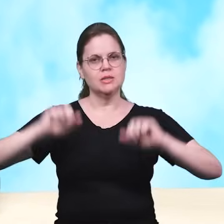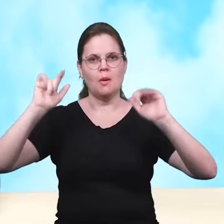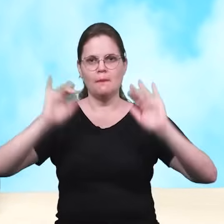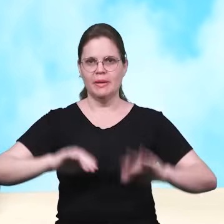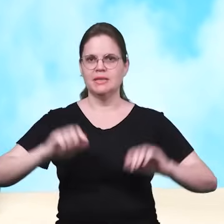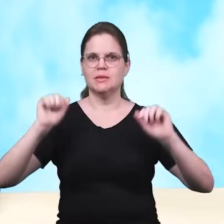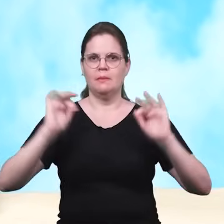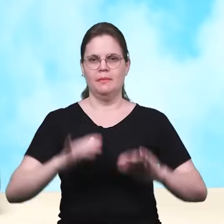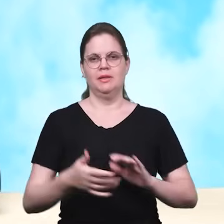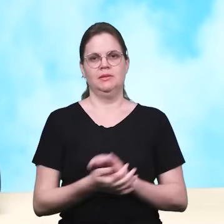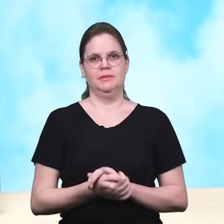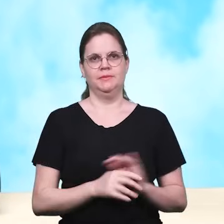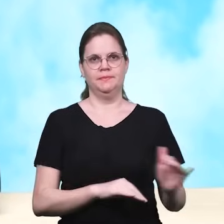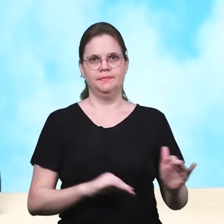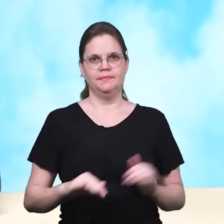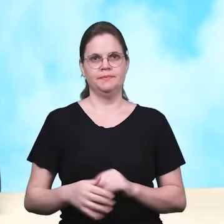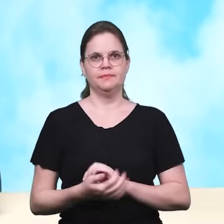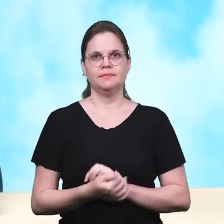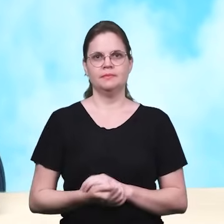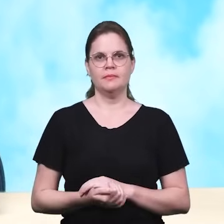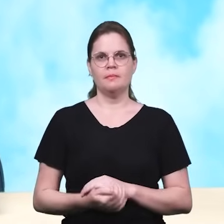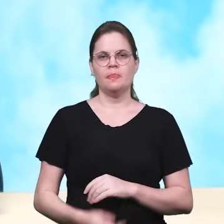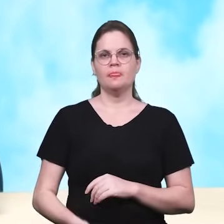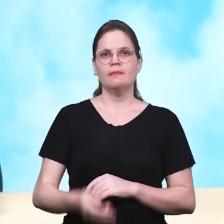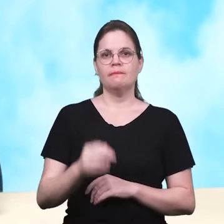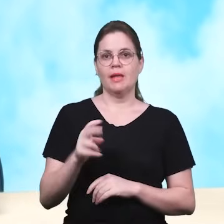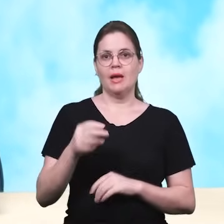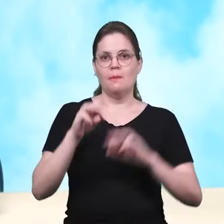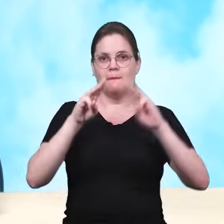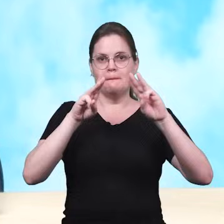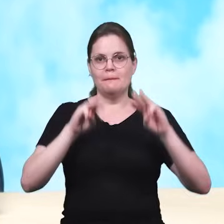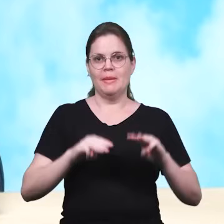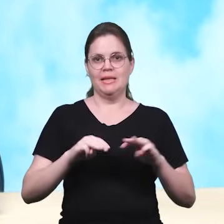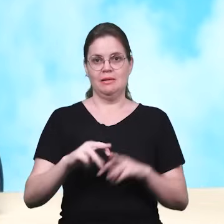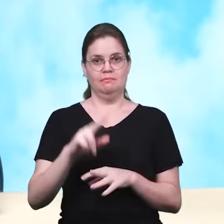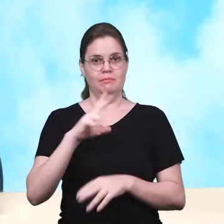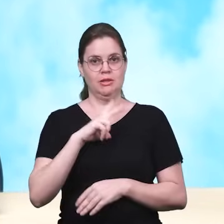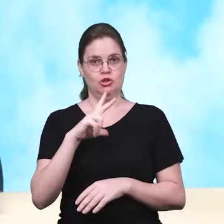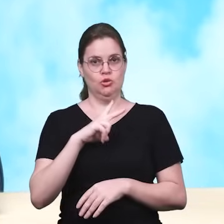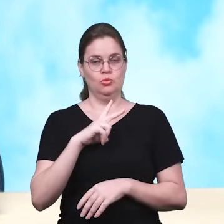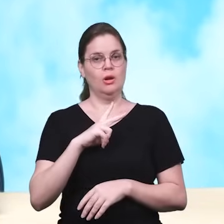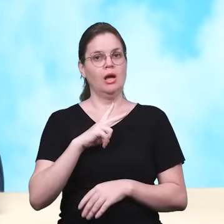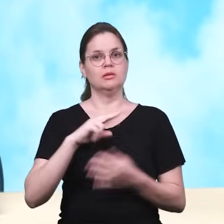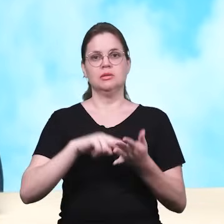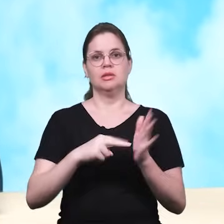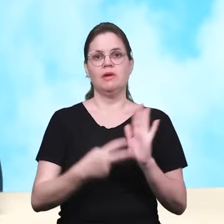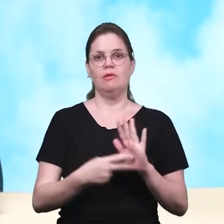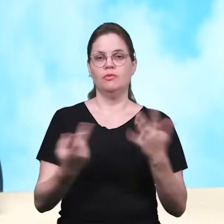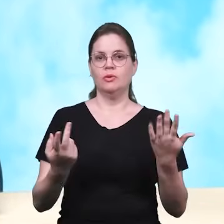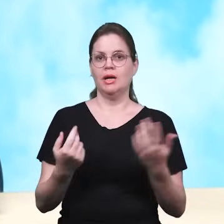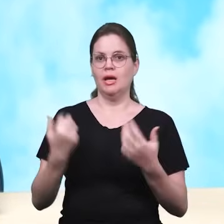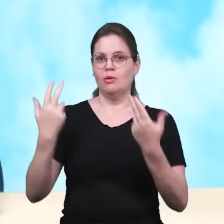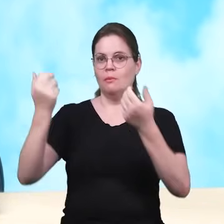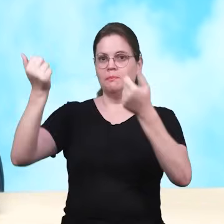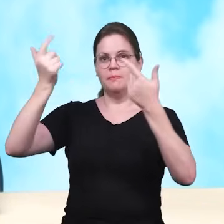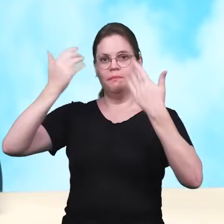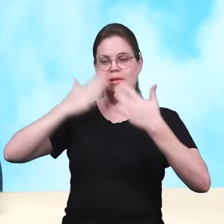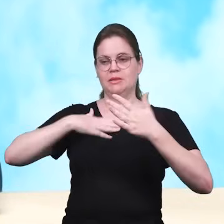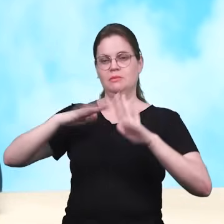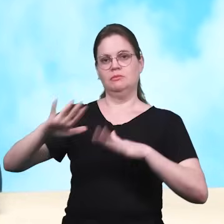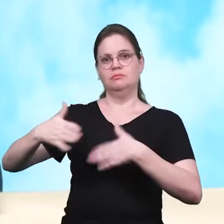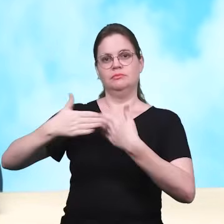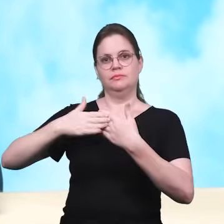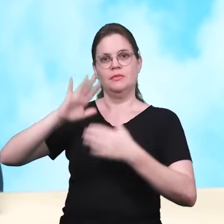tem. Você não pode pegar o dos outros. É um maná seu. Deus vai enviar do céu